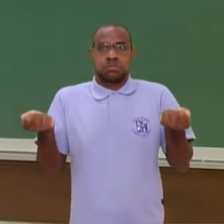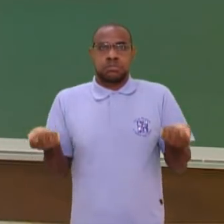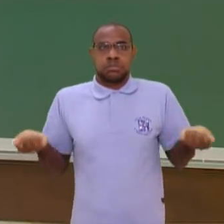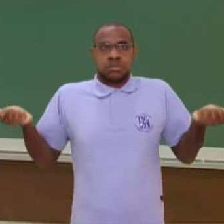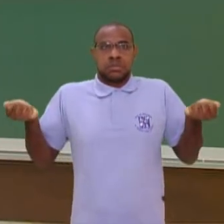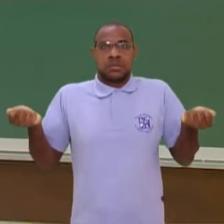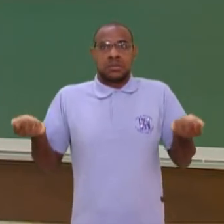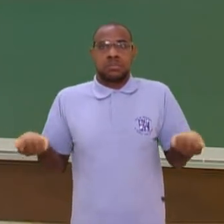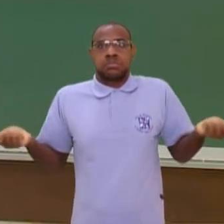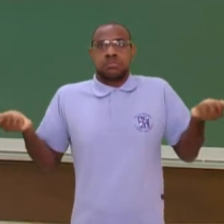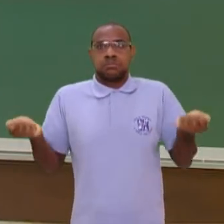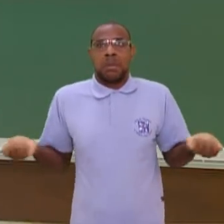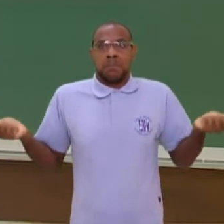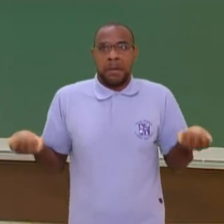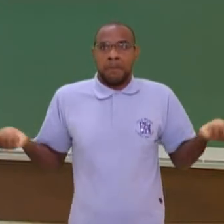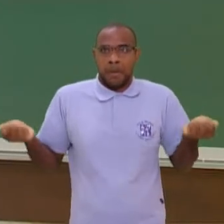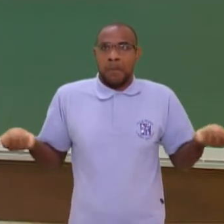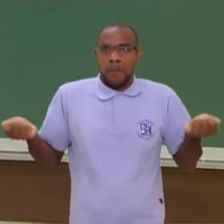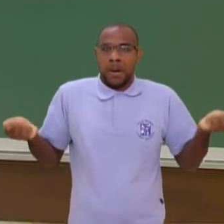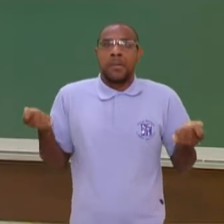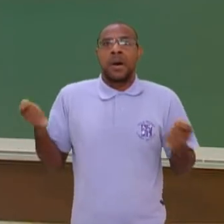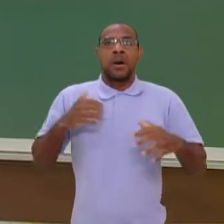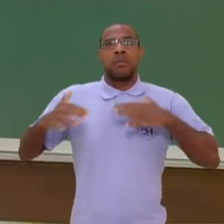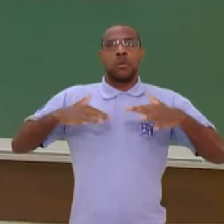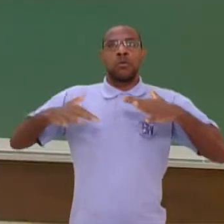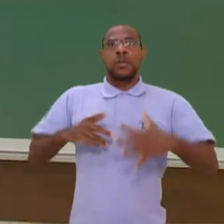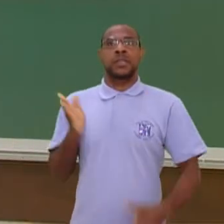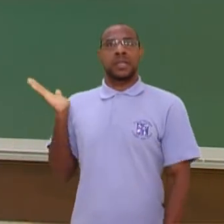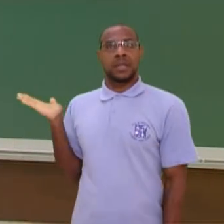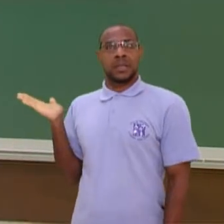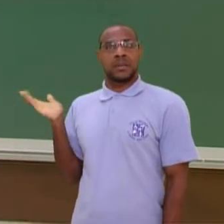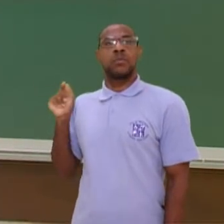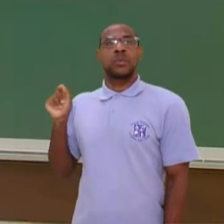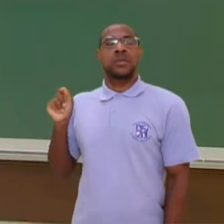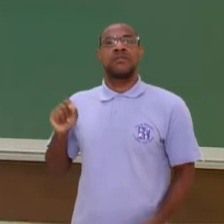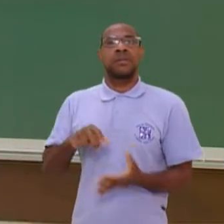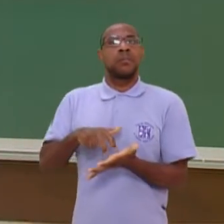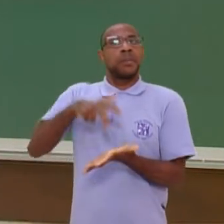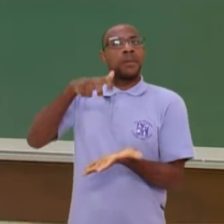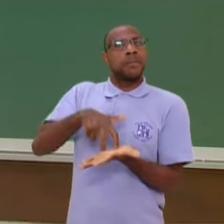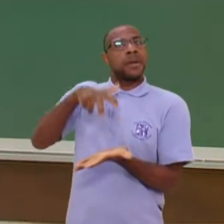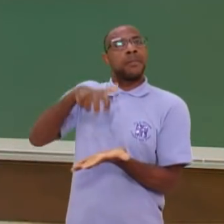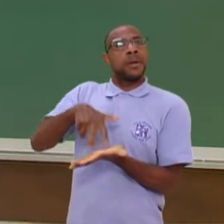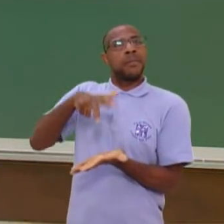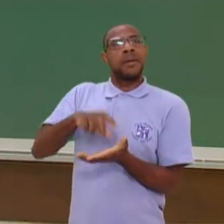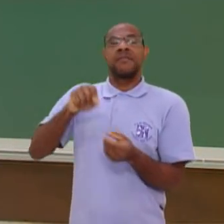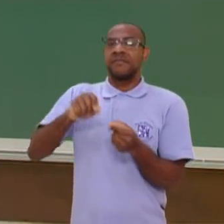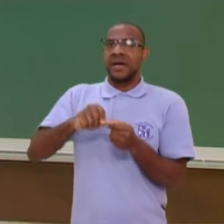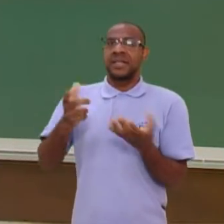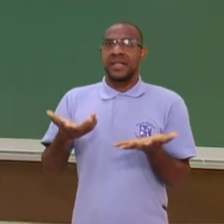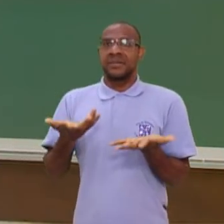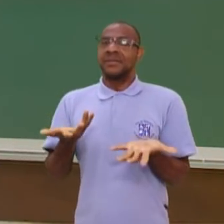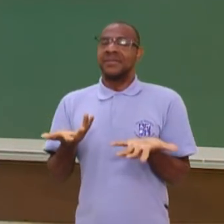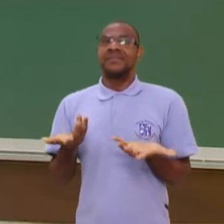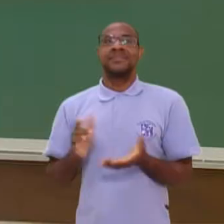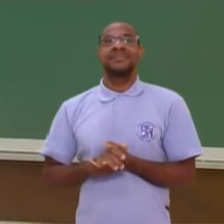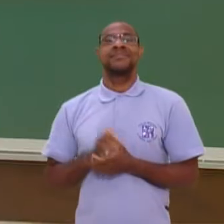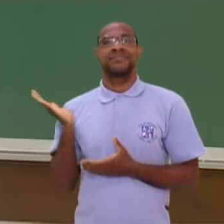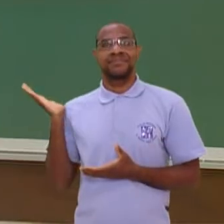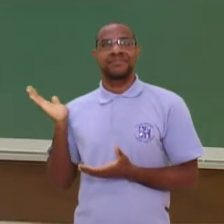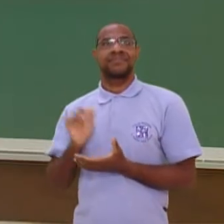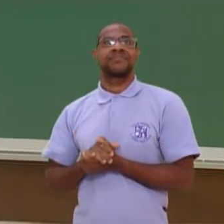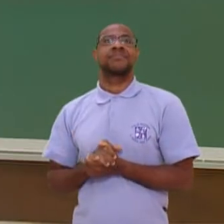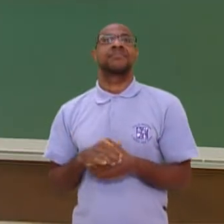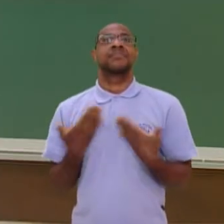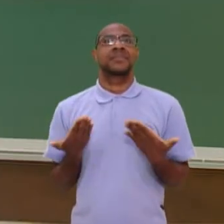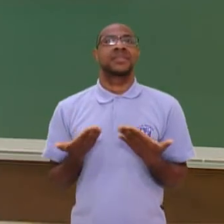se oscilar, se movimentar, e aí então ela vai pegar, vai estar pulando ali, realizando uma atividade física no meio do caminho, certo?